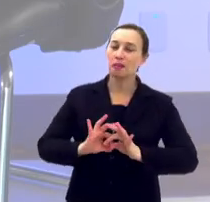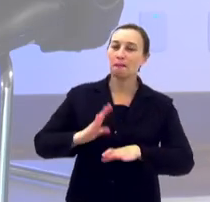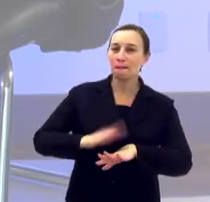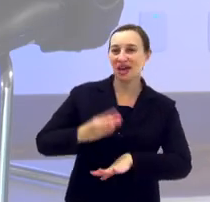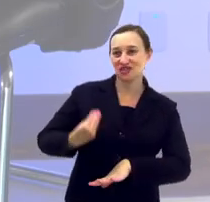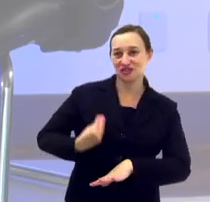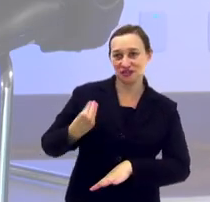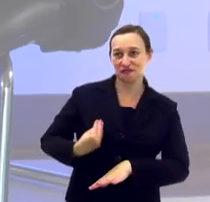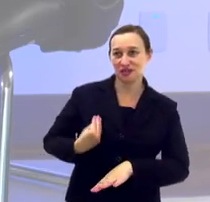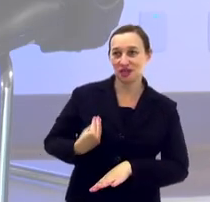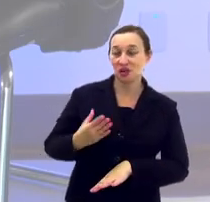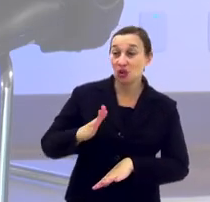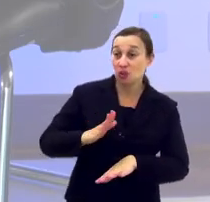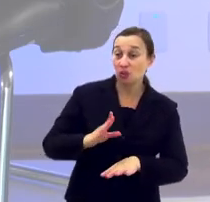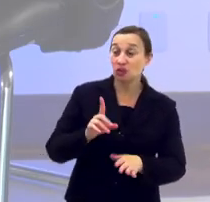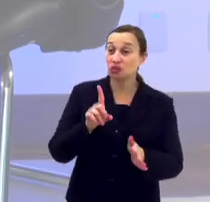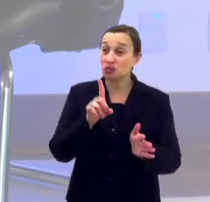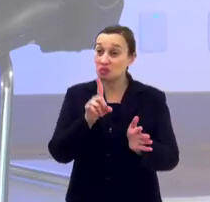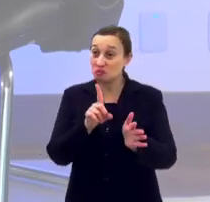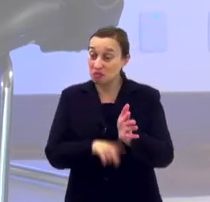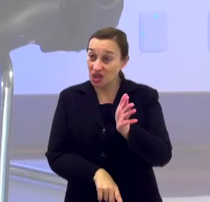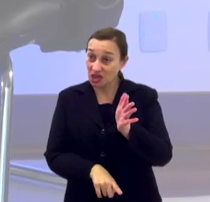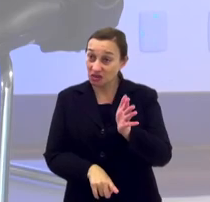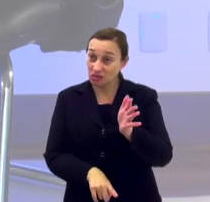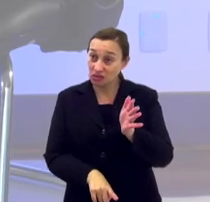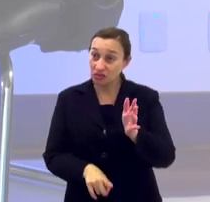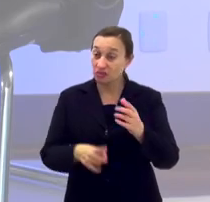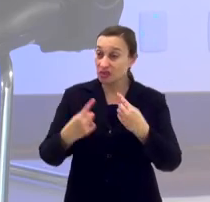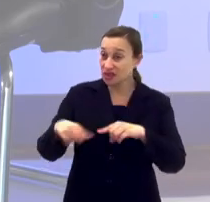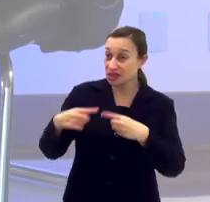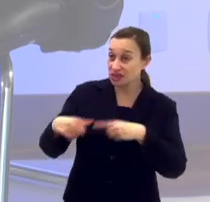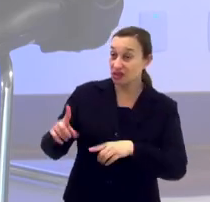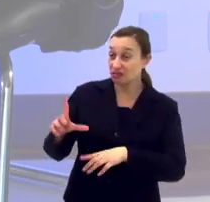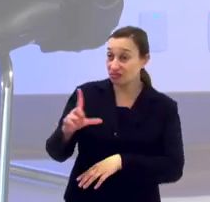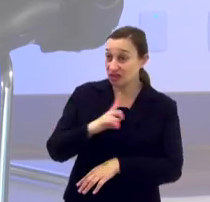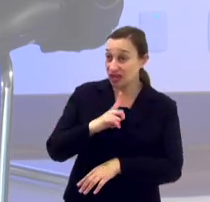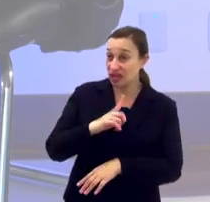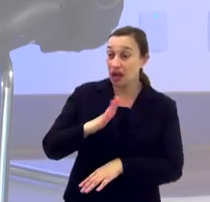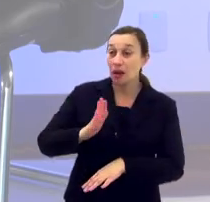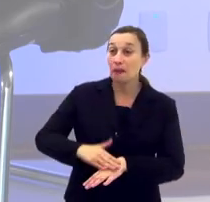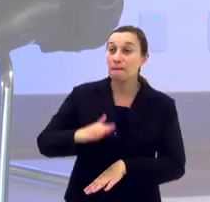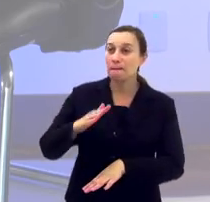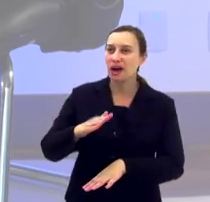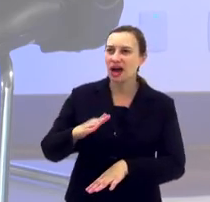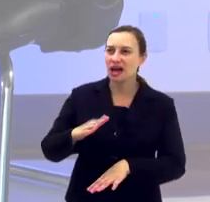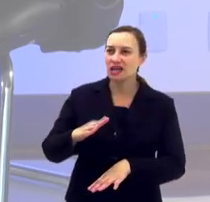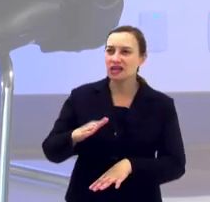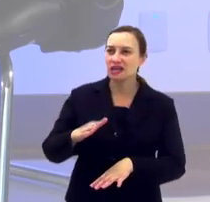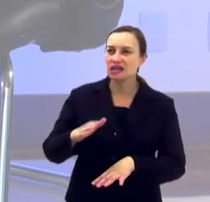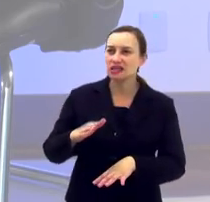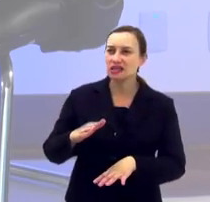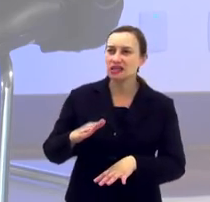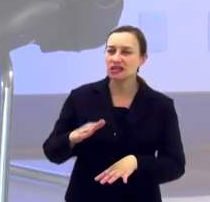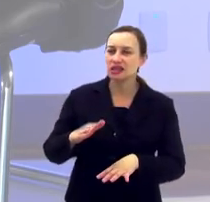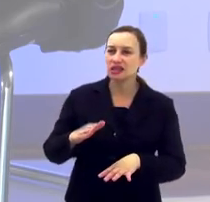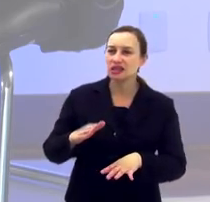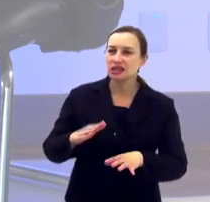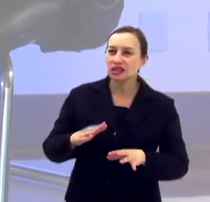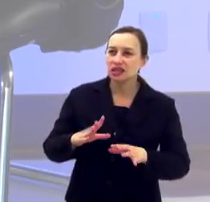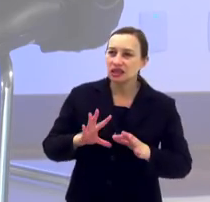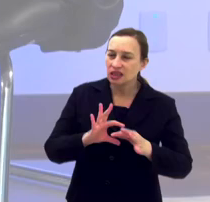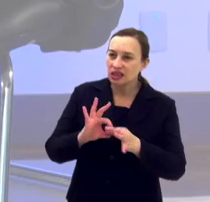mais ele briga. Quanto menos perseguição existe, mais assimilação e